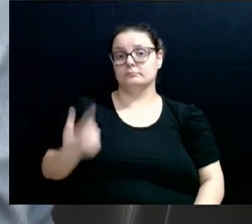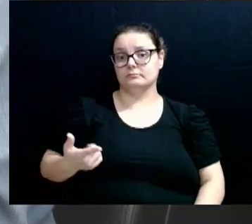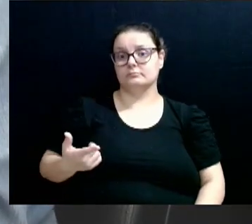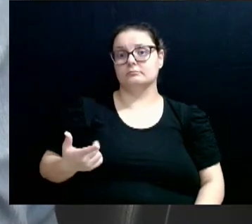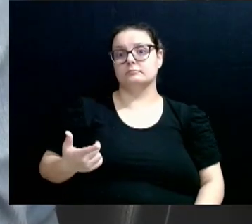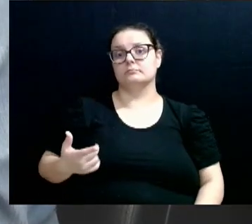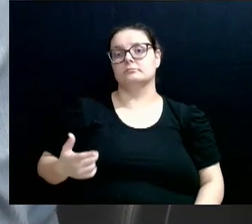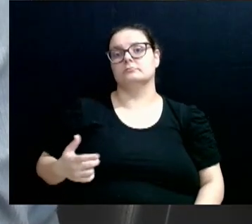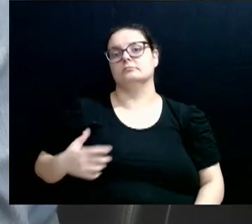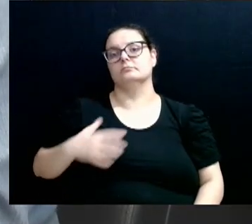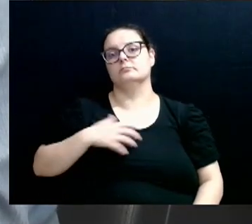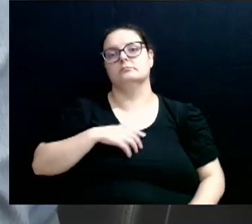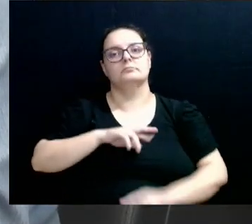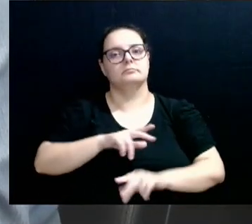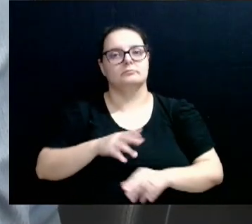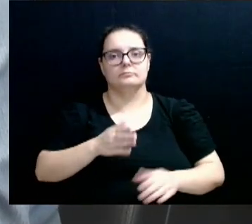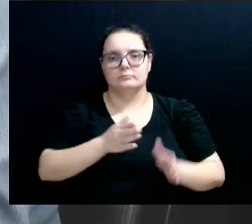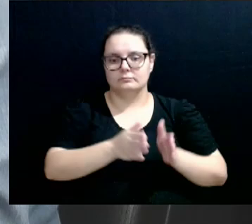episódios